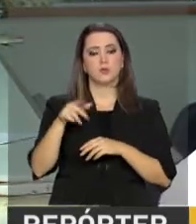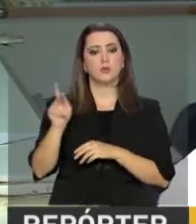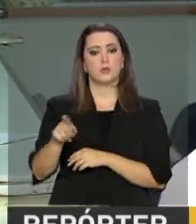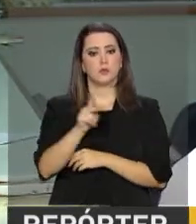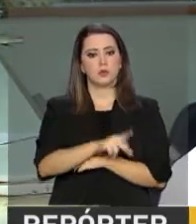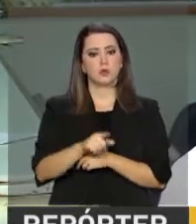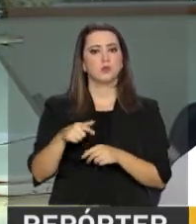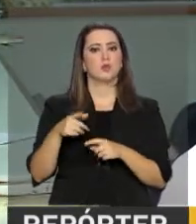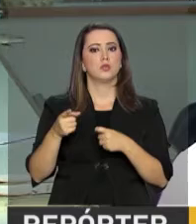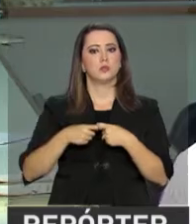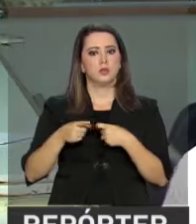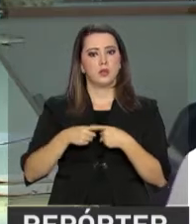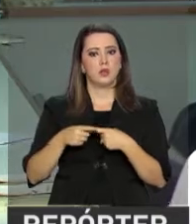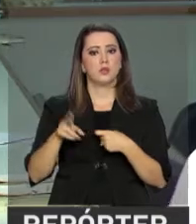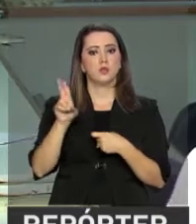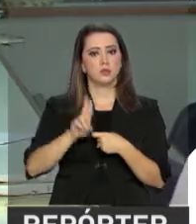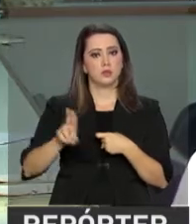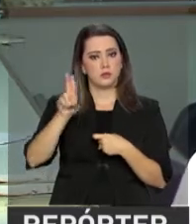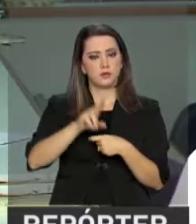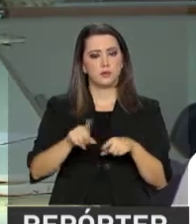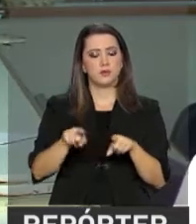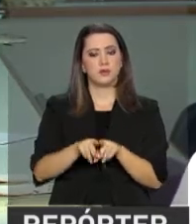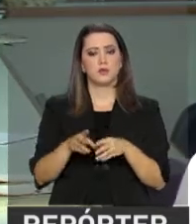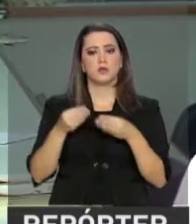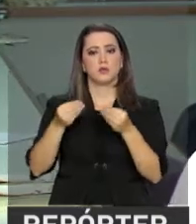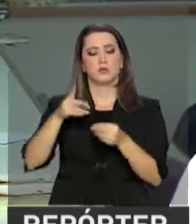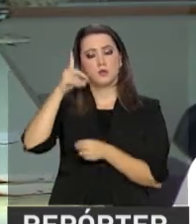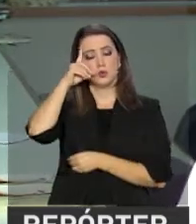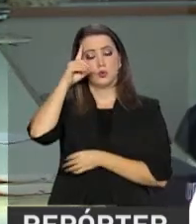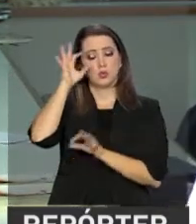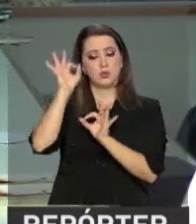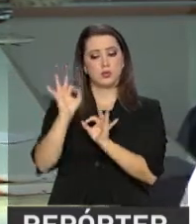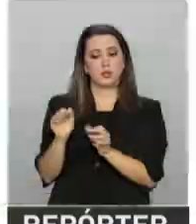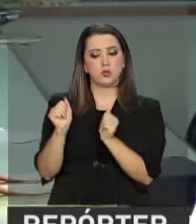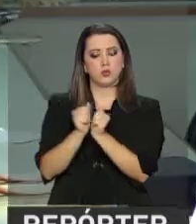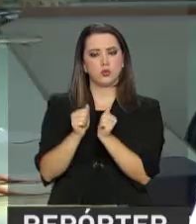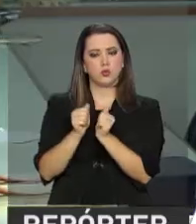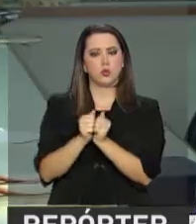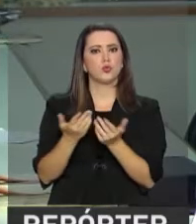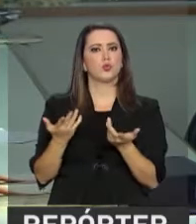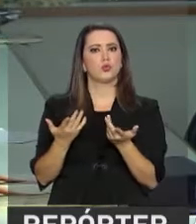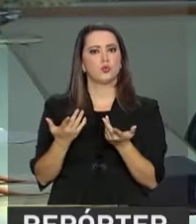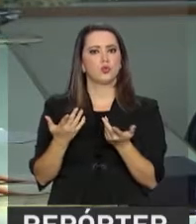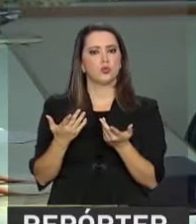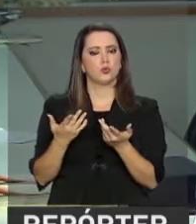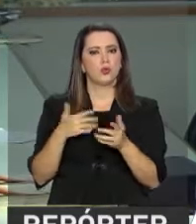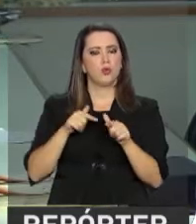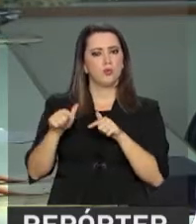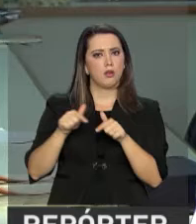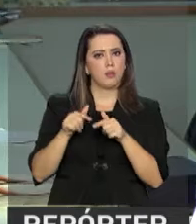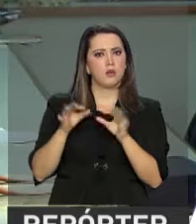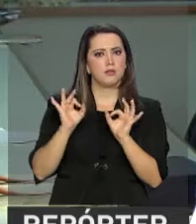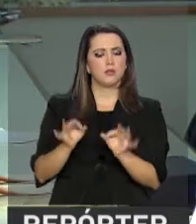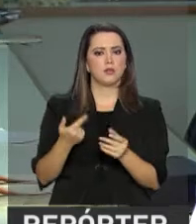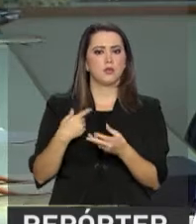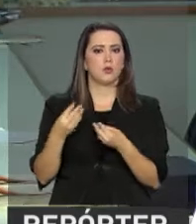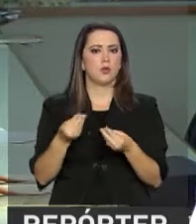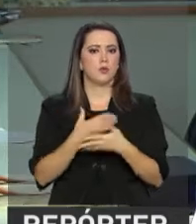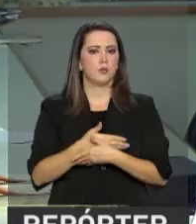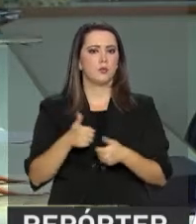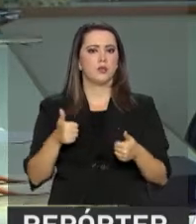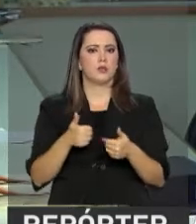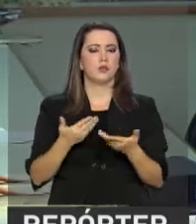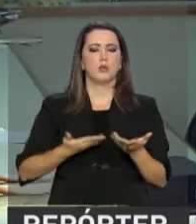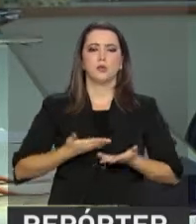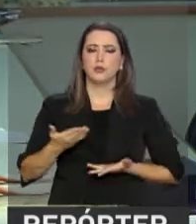professores da universidade então isso dá pra gente um dia a dia prático que é junto com a teoria a gente pensa todo dia sobre qual a melhor forma de fazer o serviço